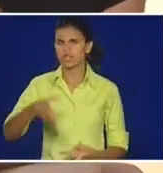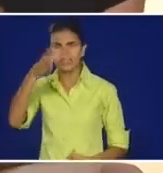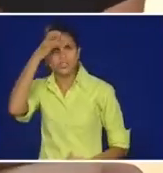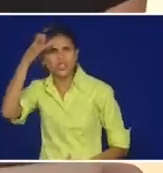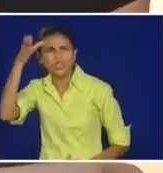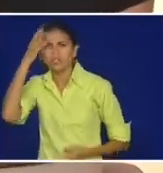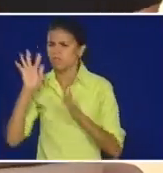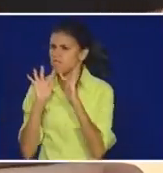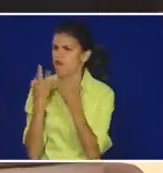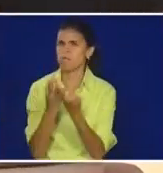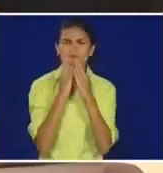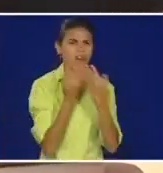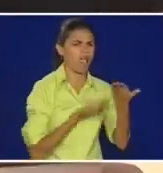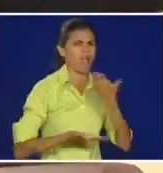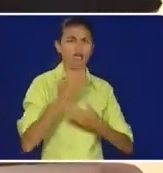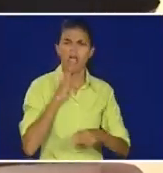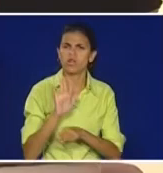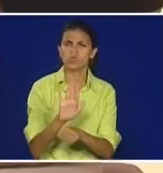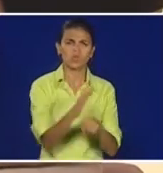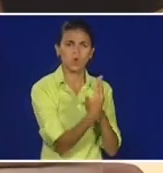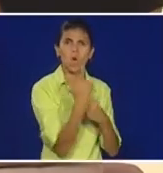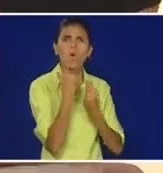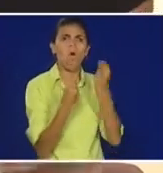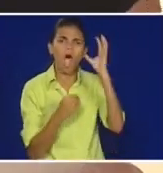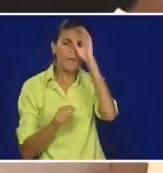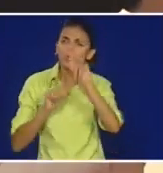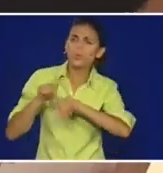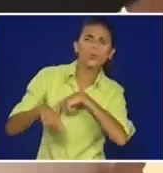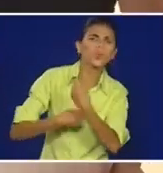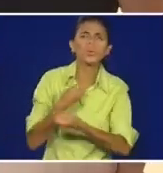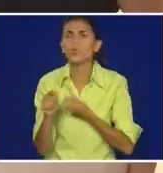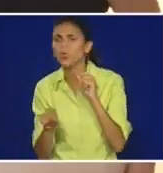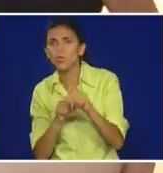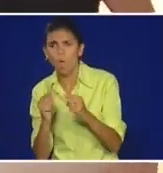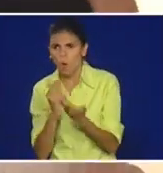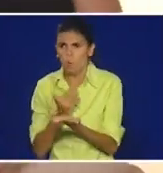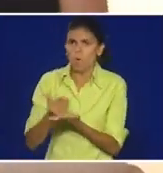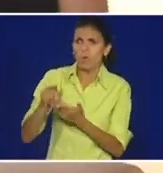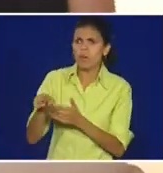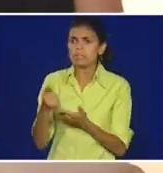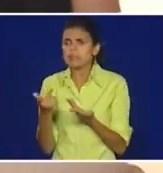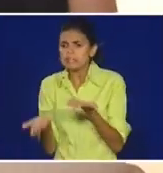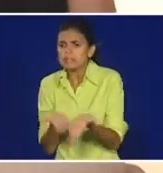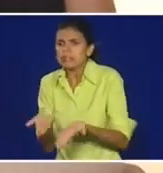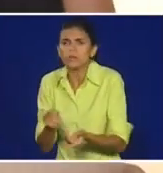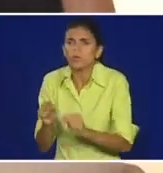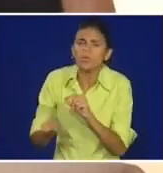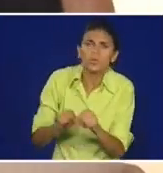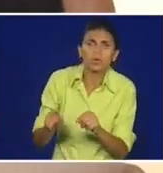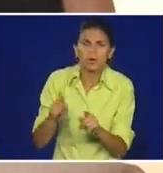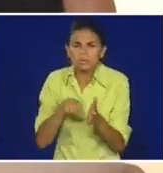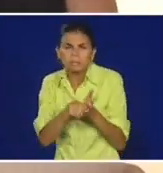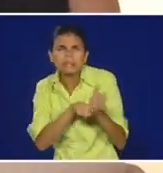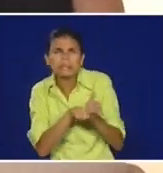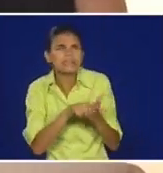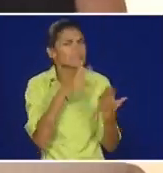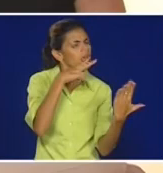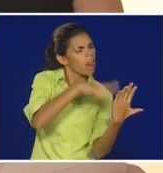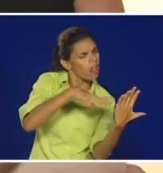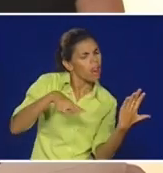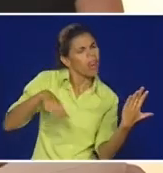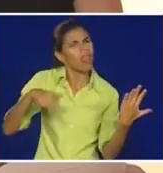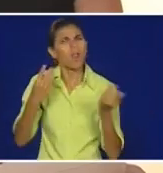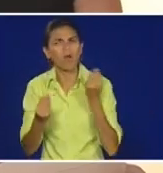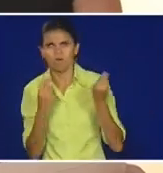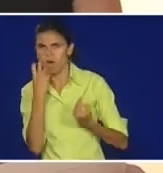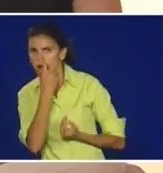desse processo de aprender o que era, de como é que a gente lidava com isso, de pesquisar essas alternativas. E esse